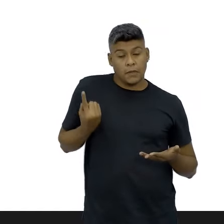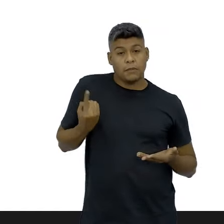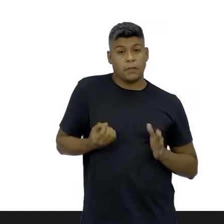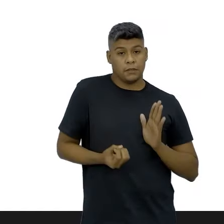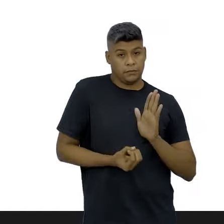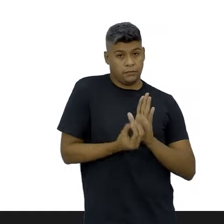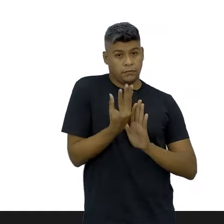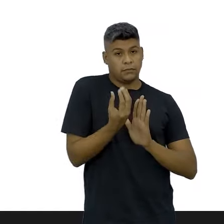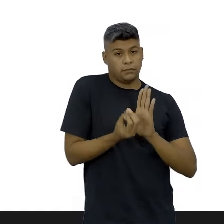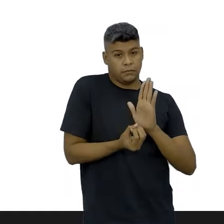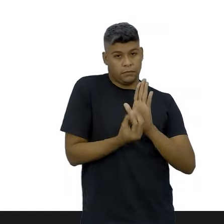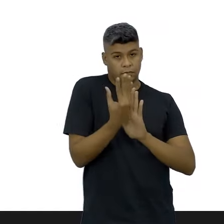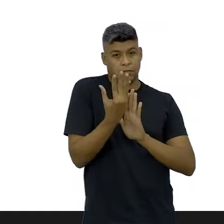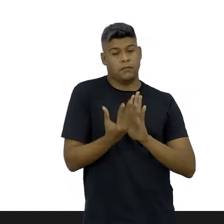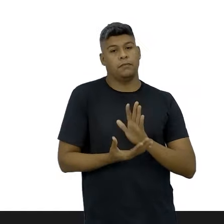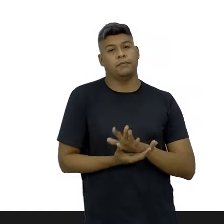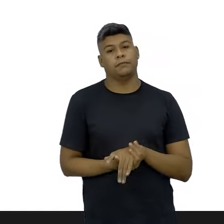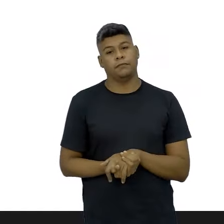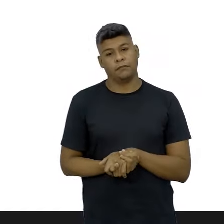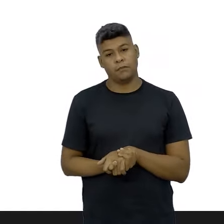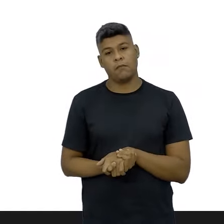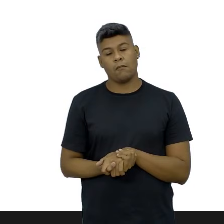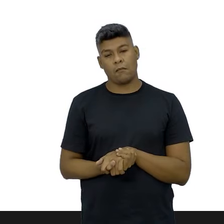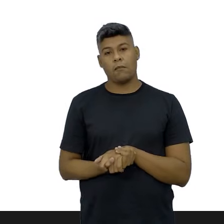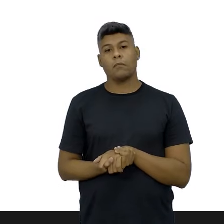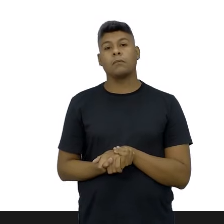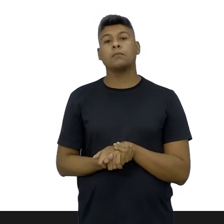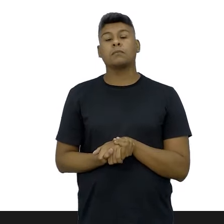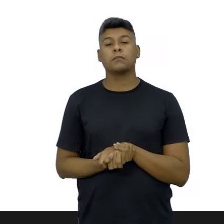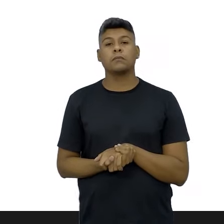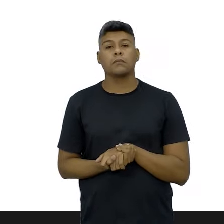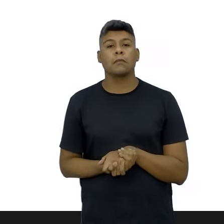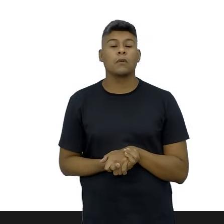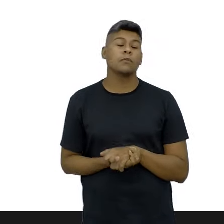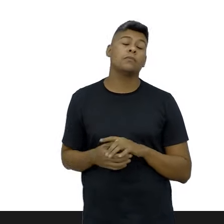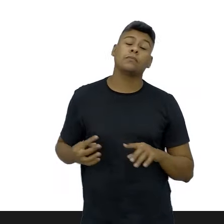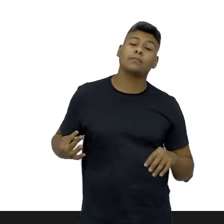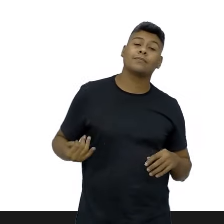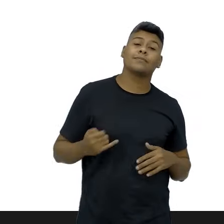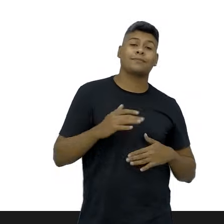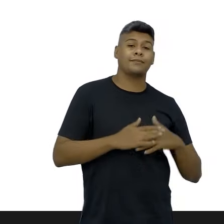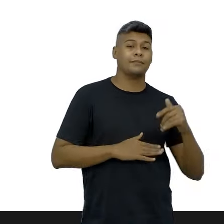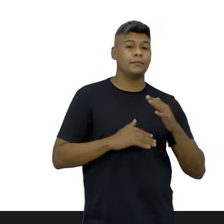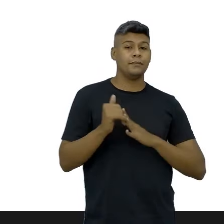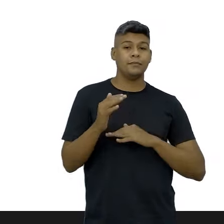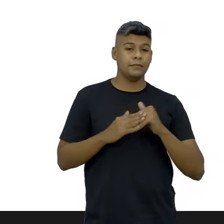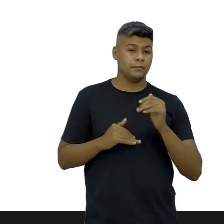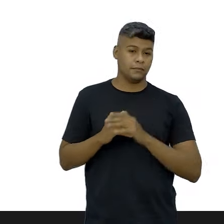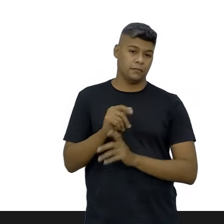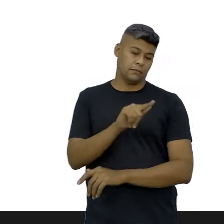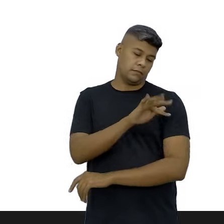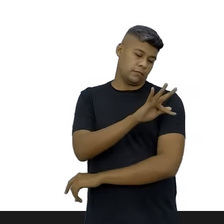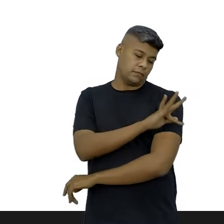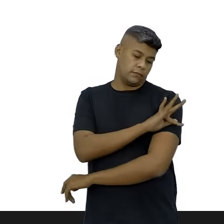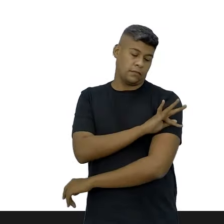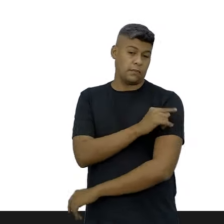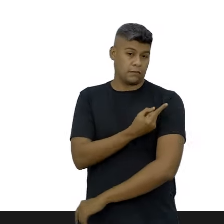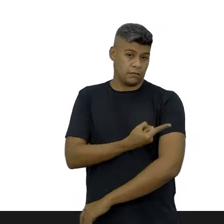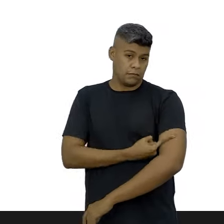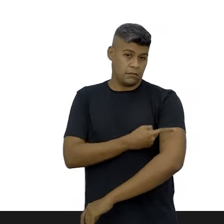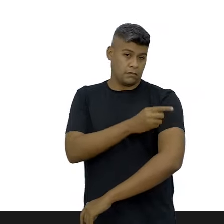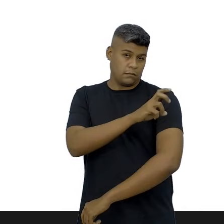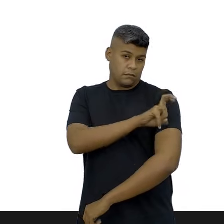ponto a ser destacado aqui é o fato de serem todas habilidades do ensino fundamental do primeiro ao quinto, ou